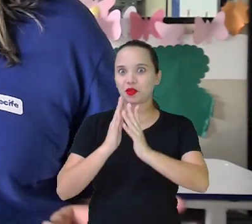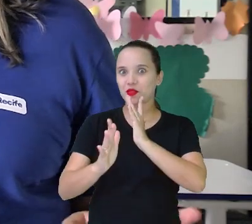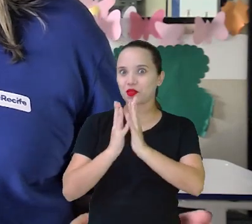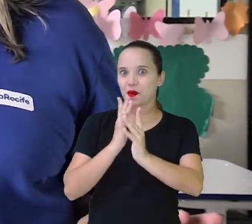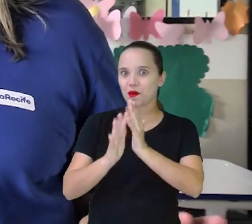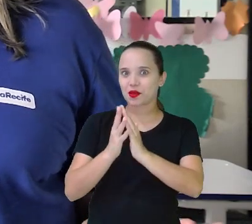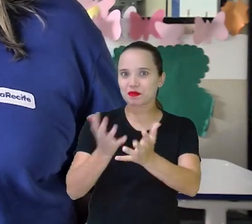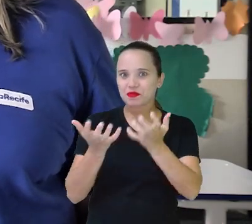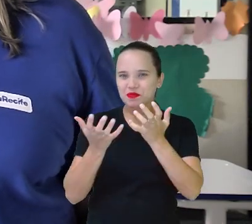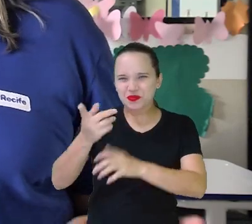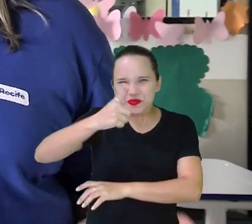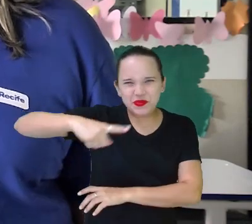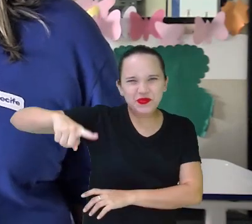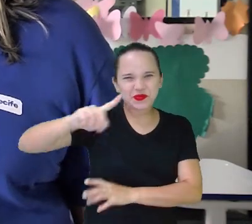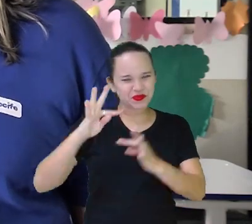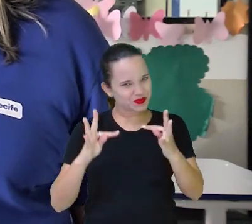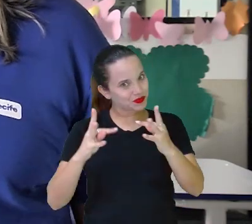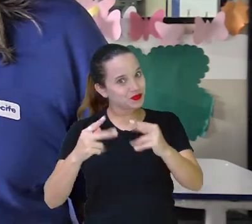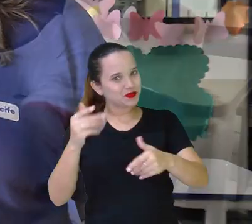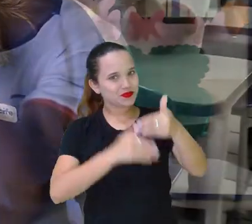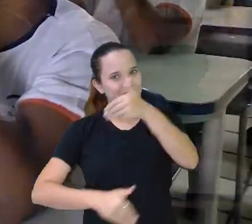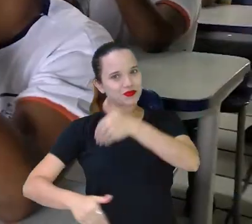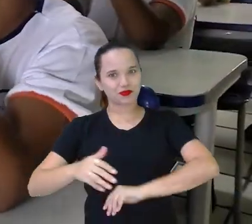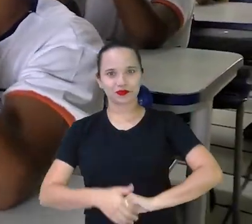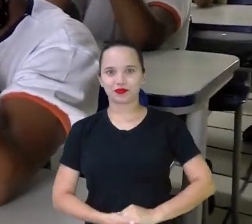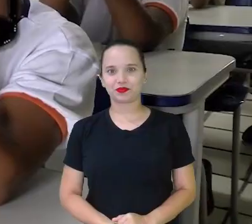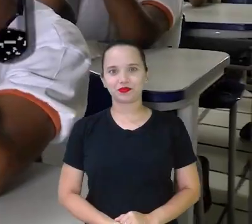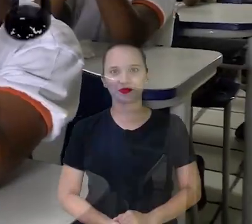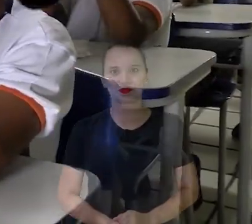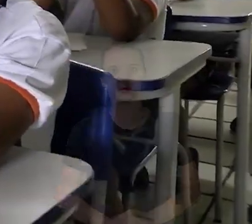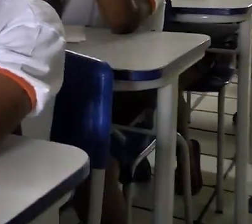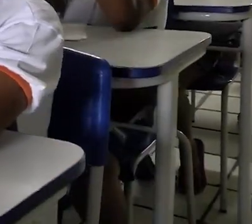quero que todo mundo aqui participe, tá certo?